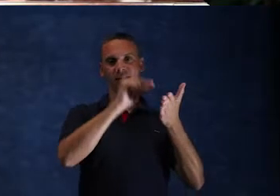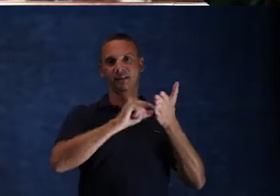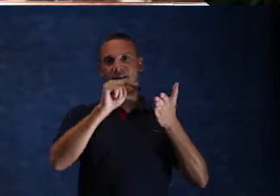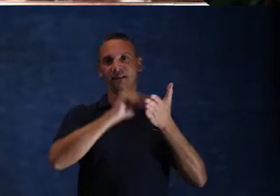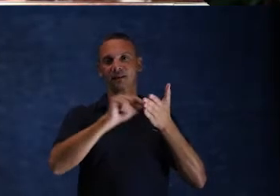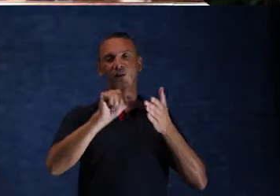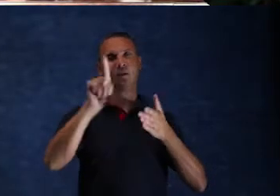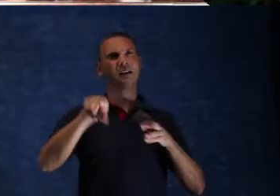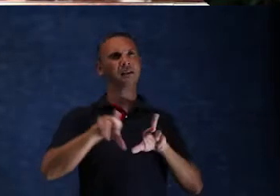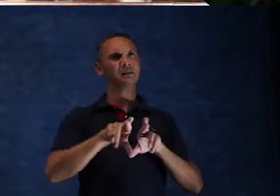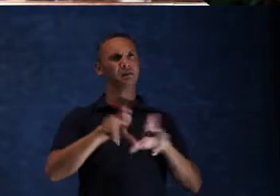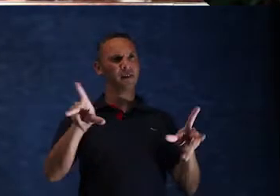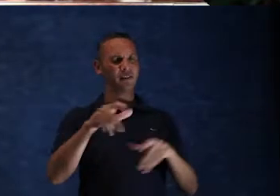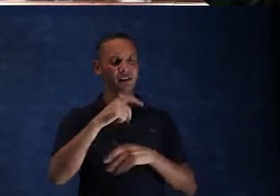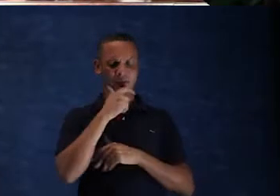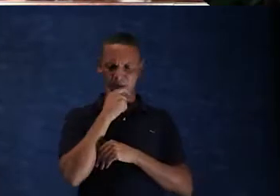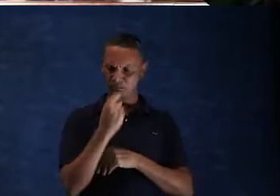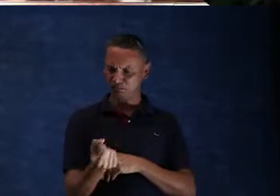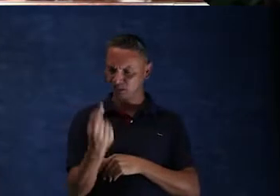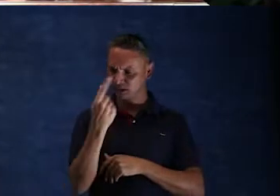que é diferente